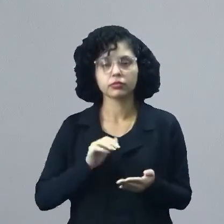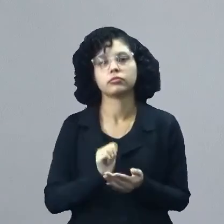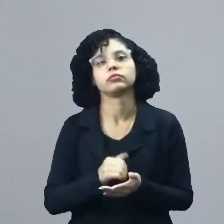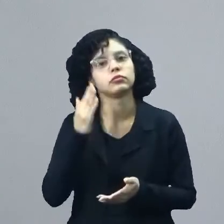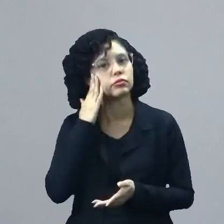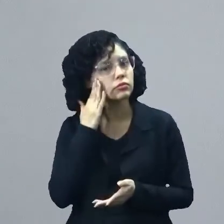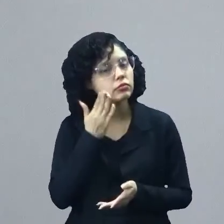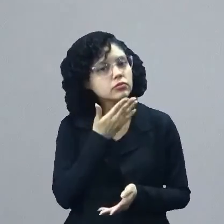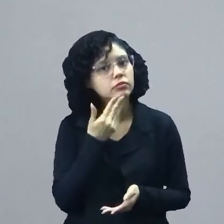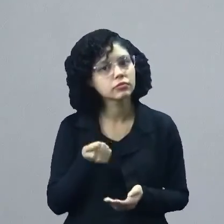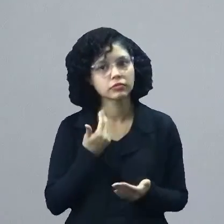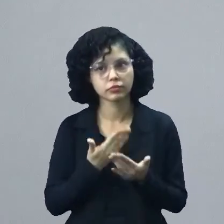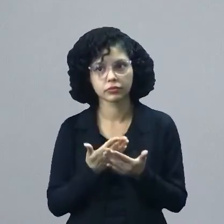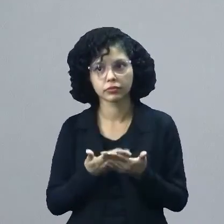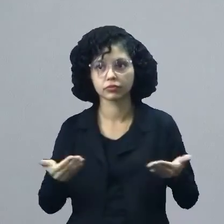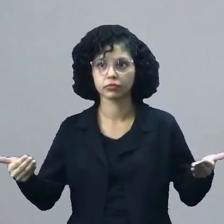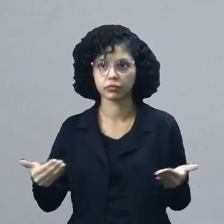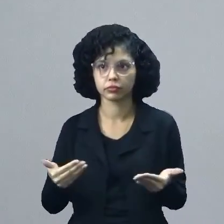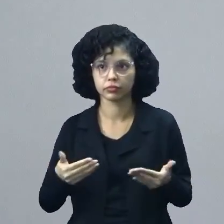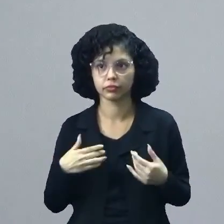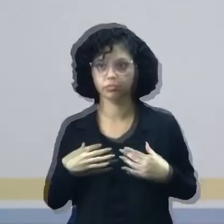vocês compreenderam bem a aula de hoje.